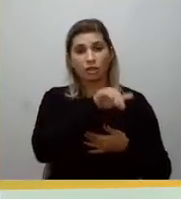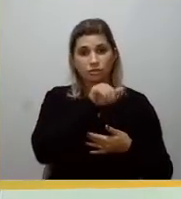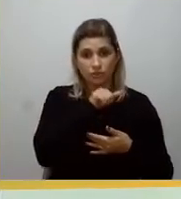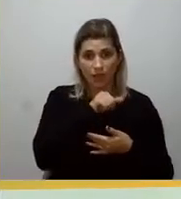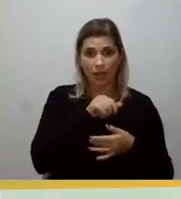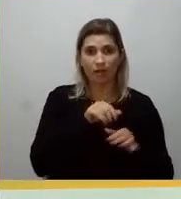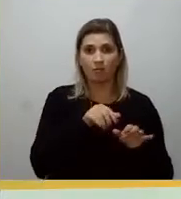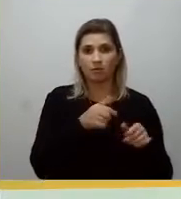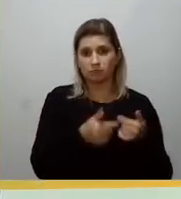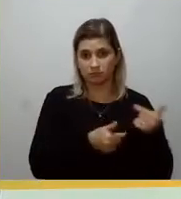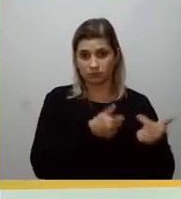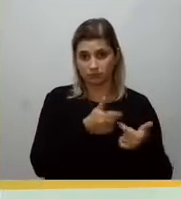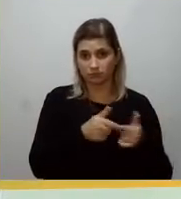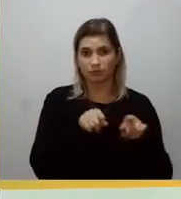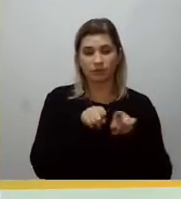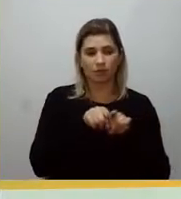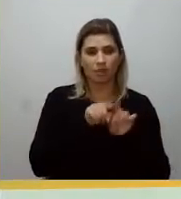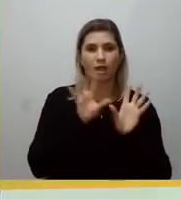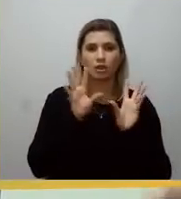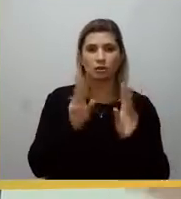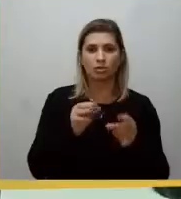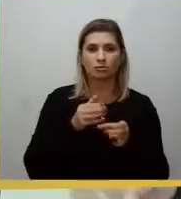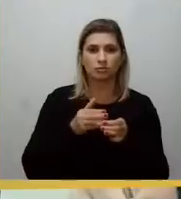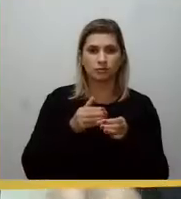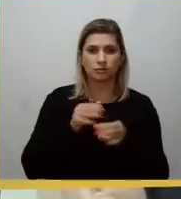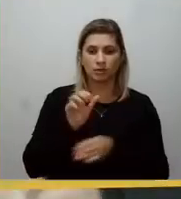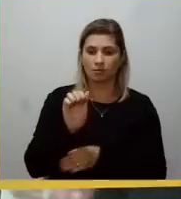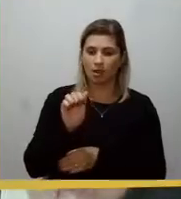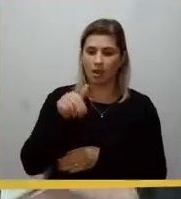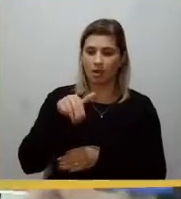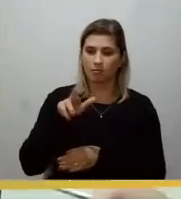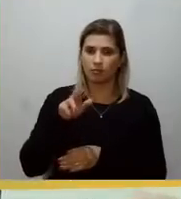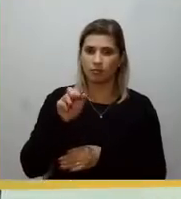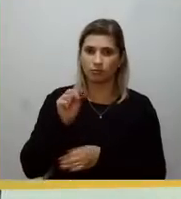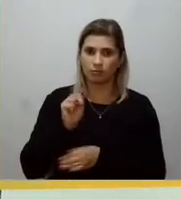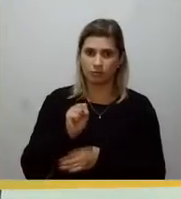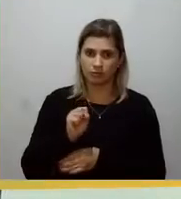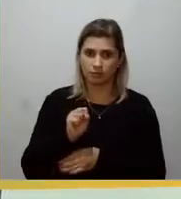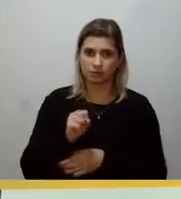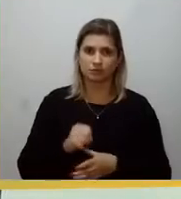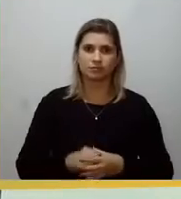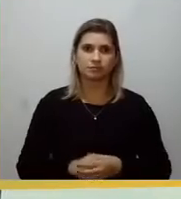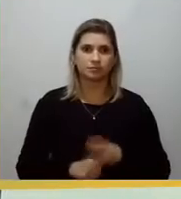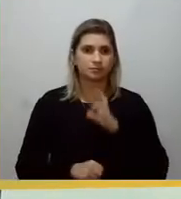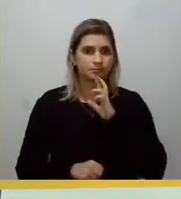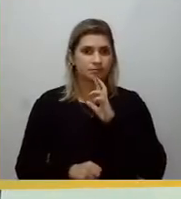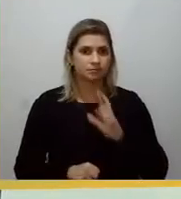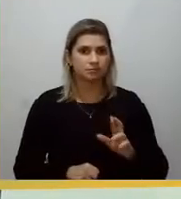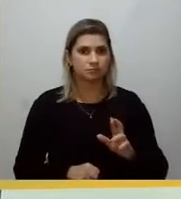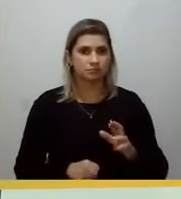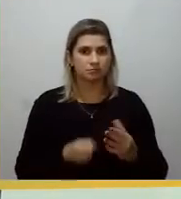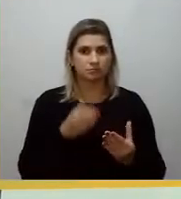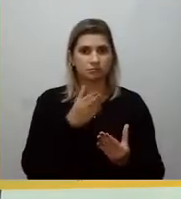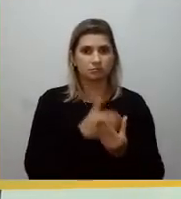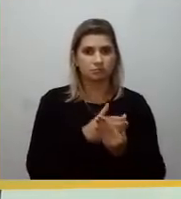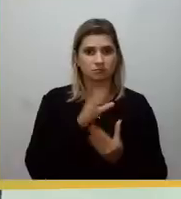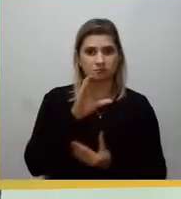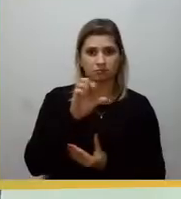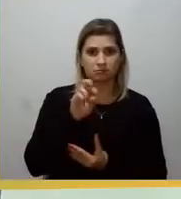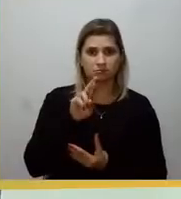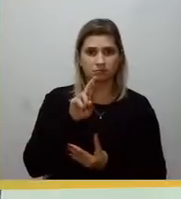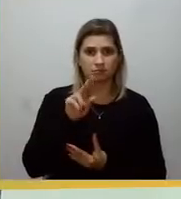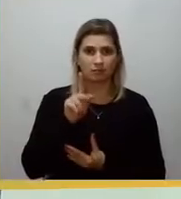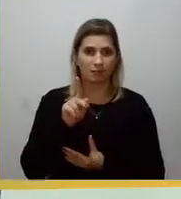era prestado para a MURES, para todos os municípios da MURES. O senhor responde algum processo por conta da contratação do SERPA? Do SERPA, eu acho que tem uma coisa de 30